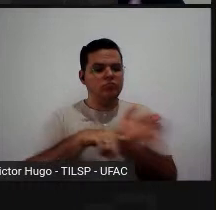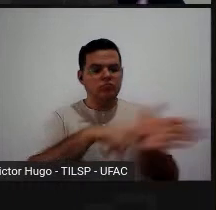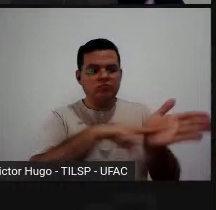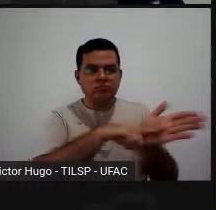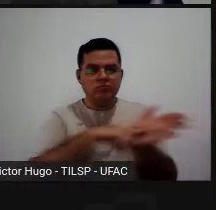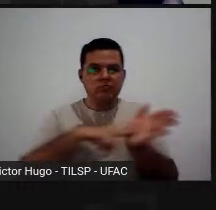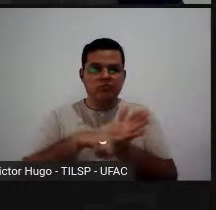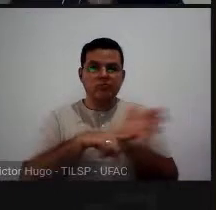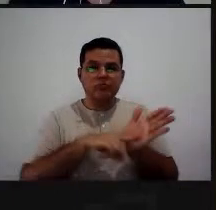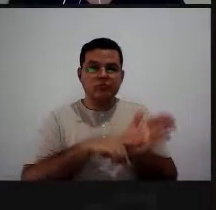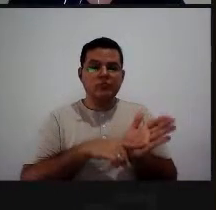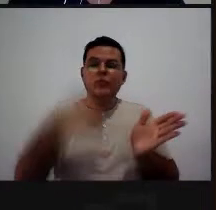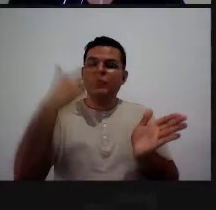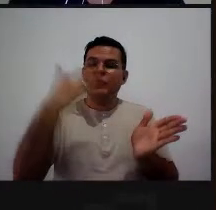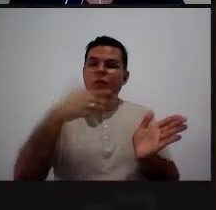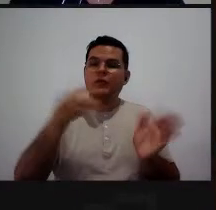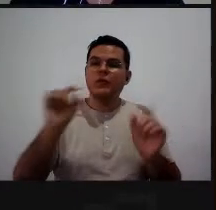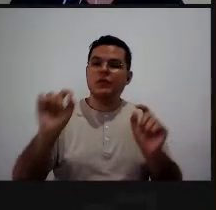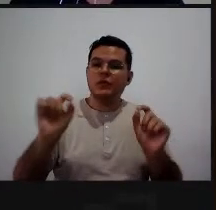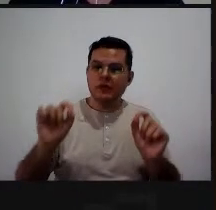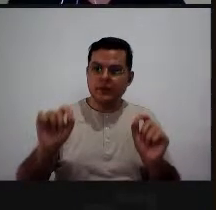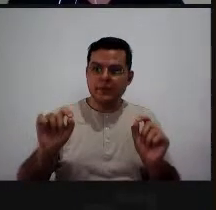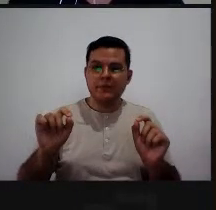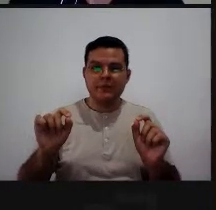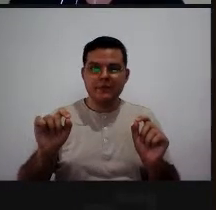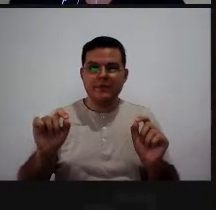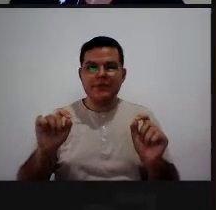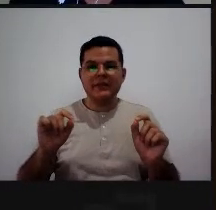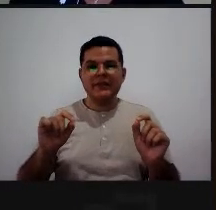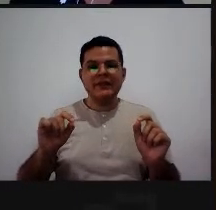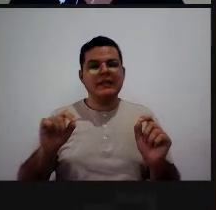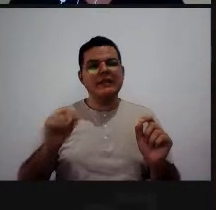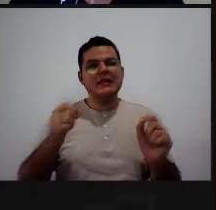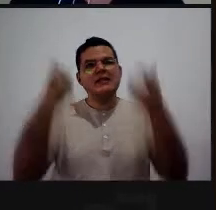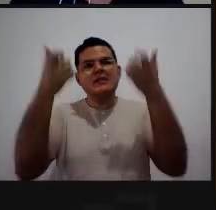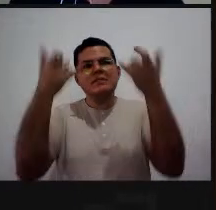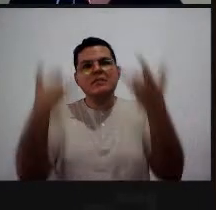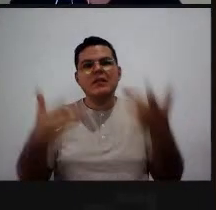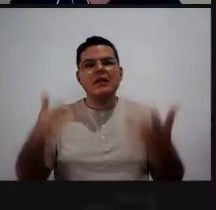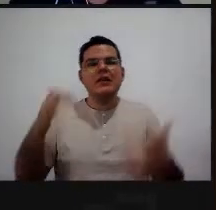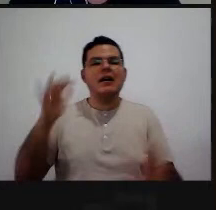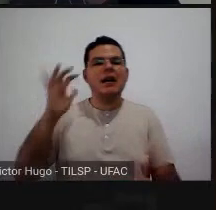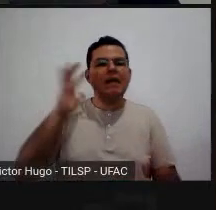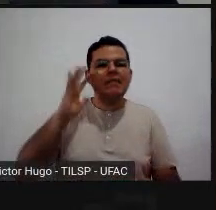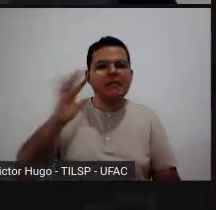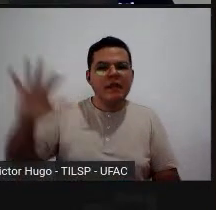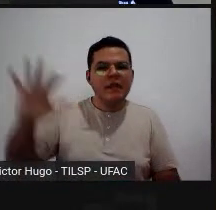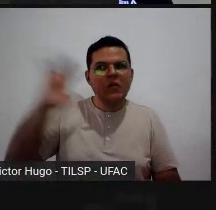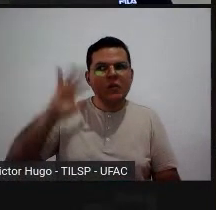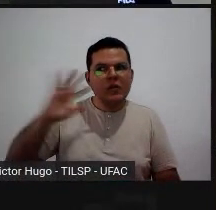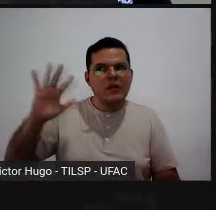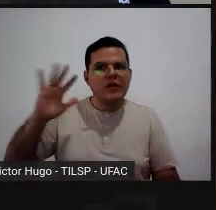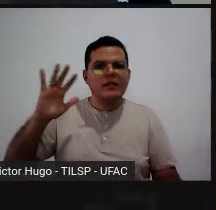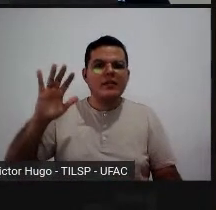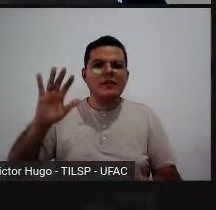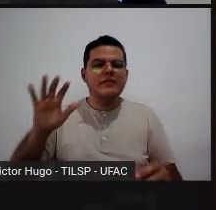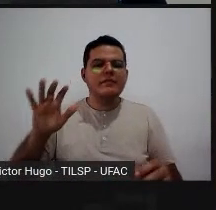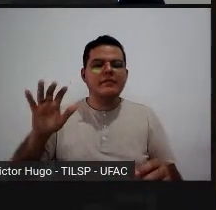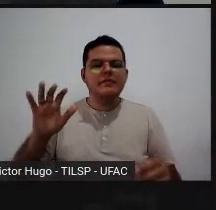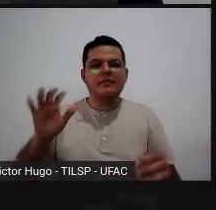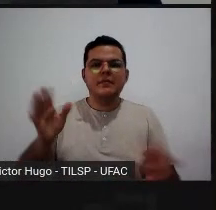que fazem menção à teoria da grande divisa, mencionando, por exemplo, a dicotomização,